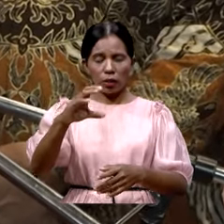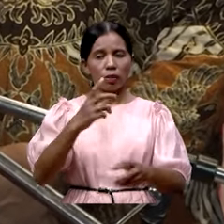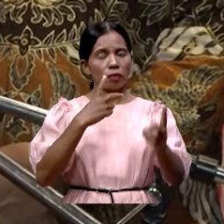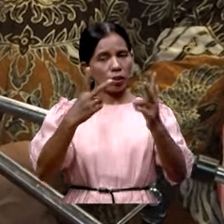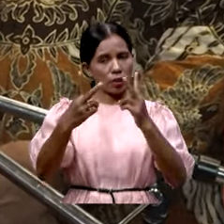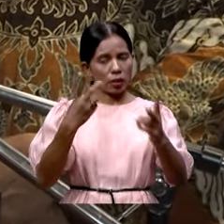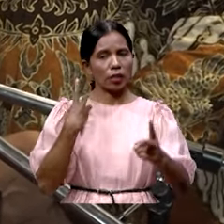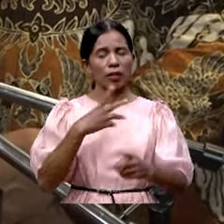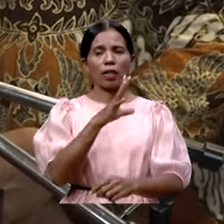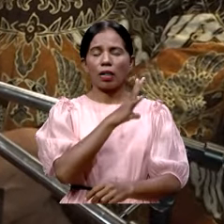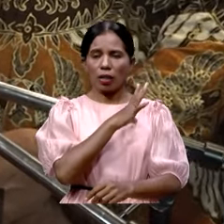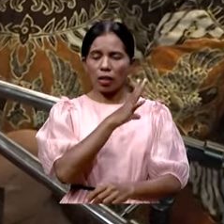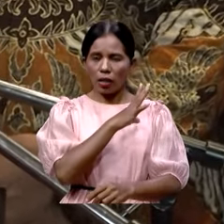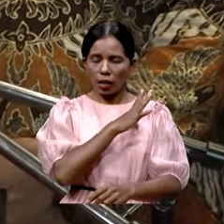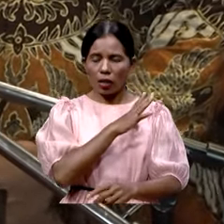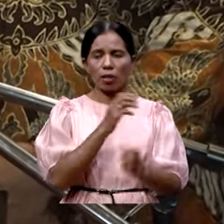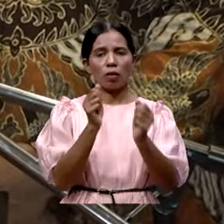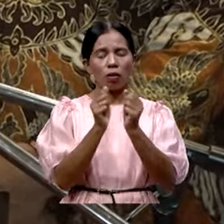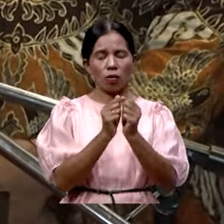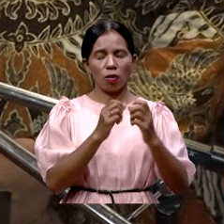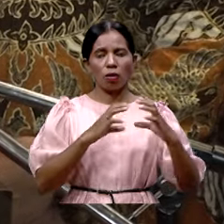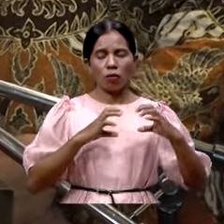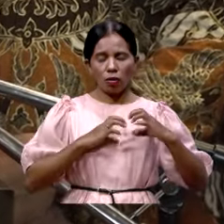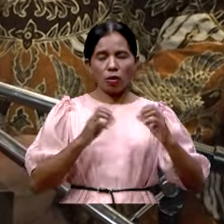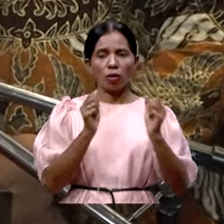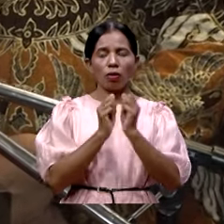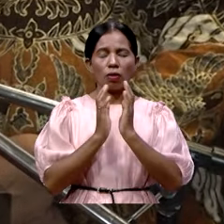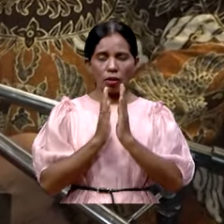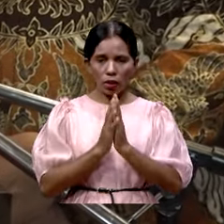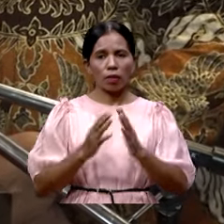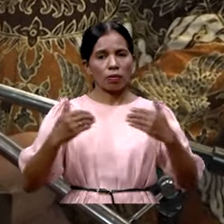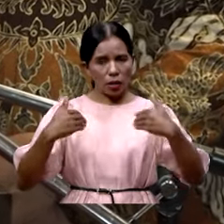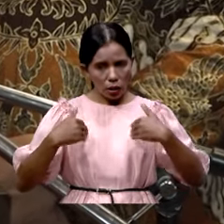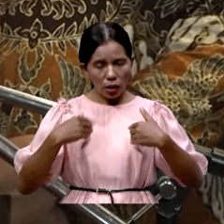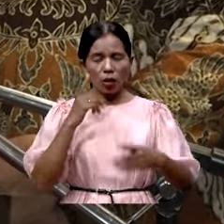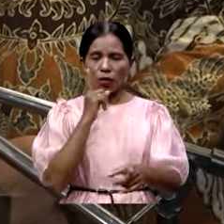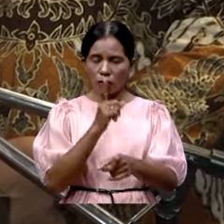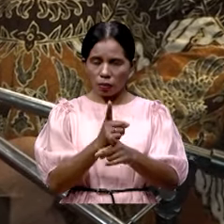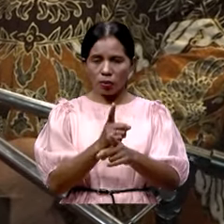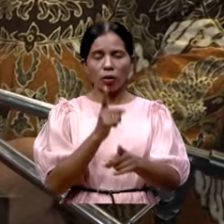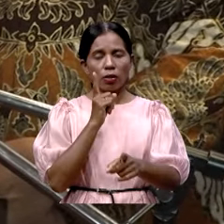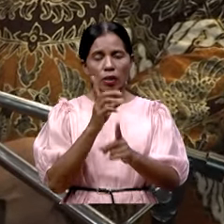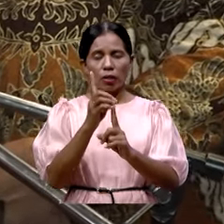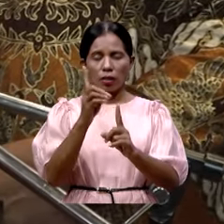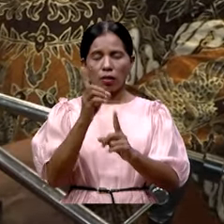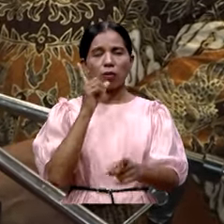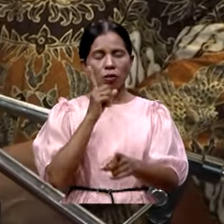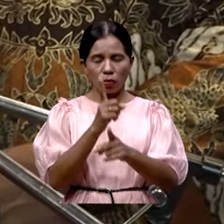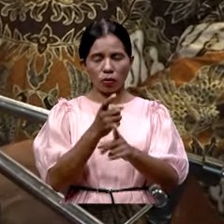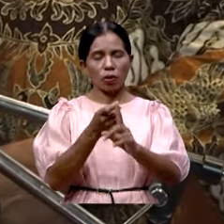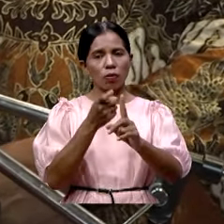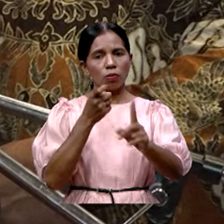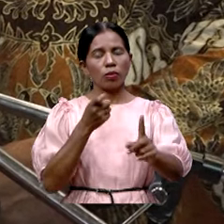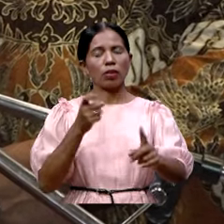da Rém, o Juan, a oração, a tua acontece Duni, confirmado Ana, Rússia, Santa Sé e a